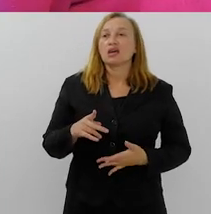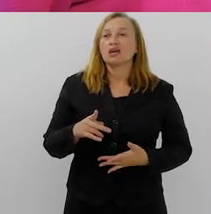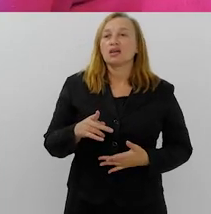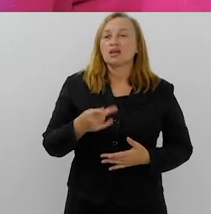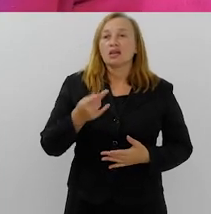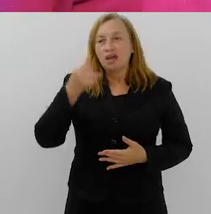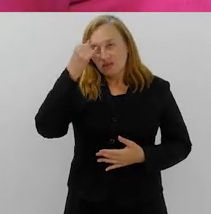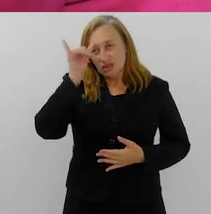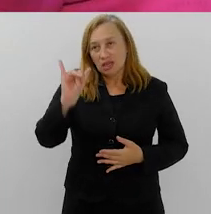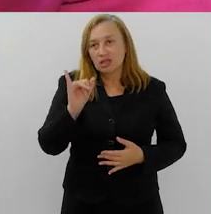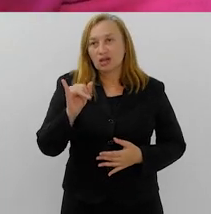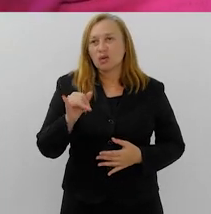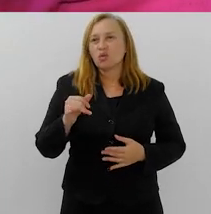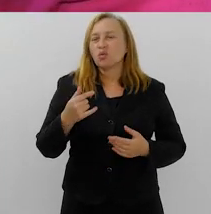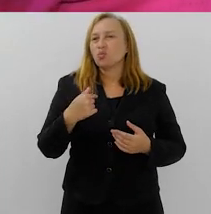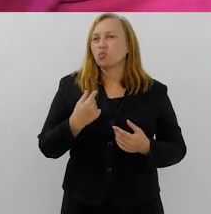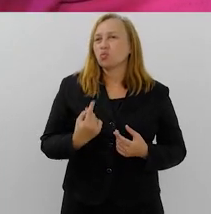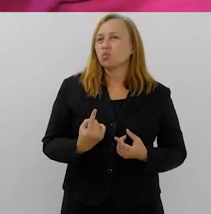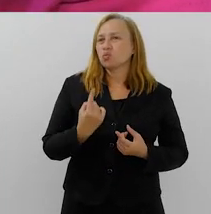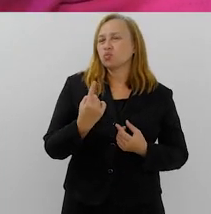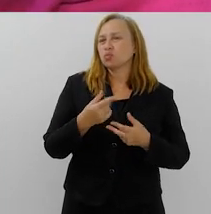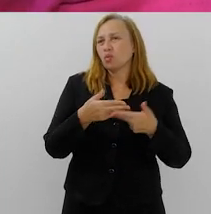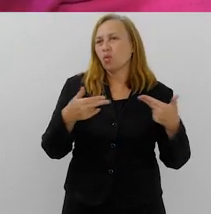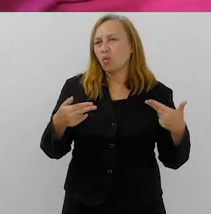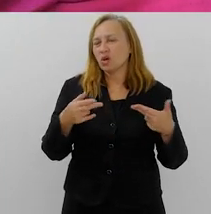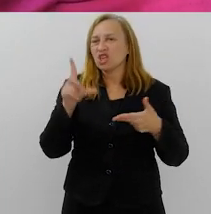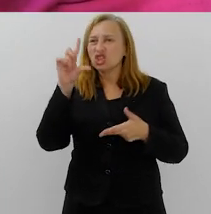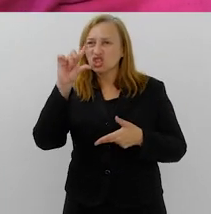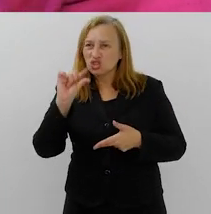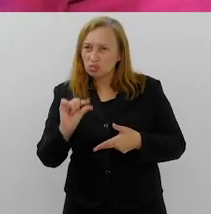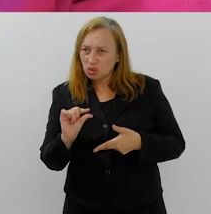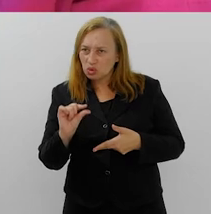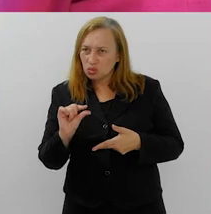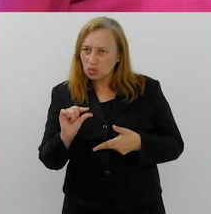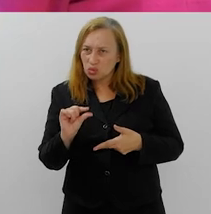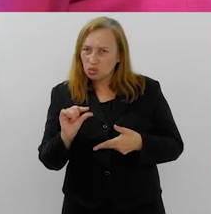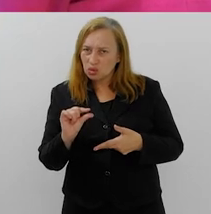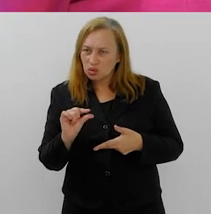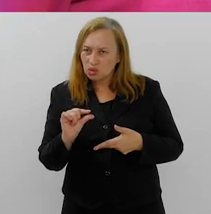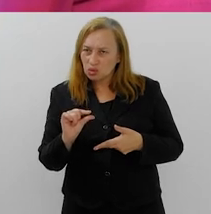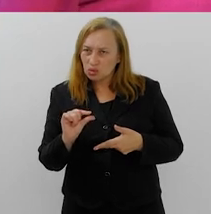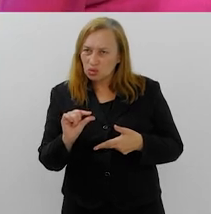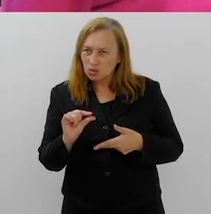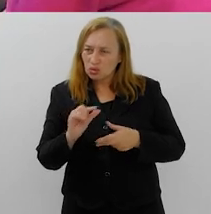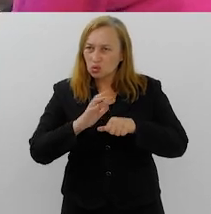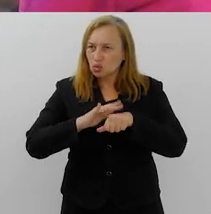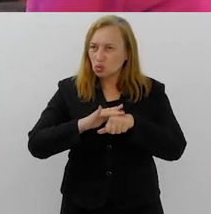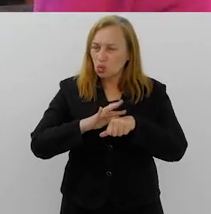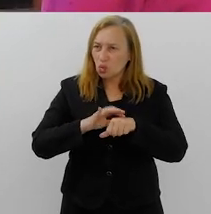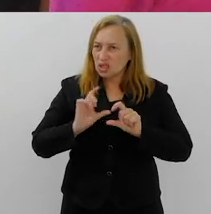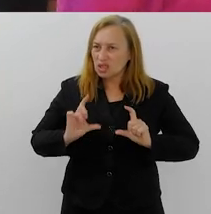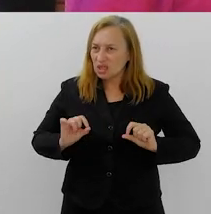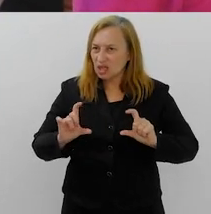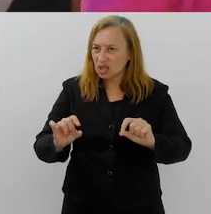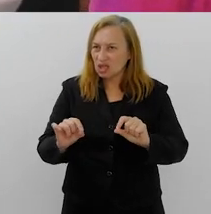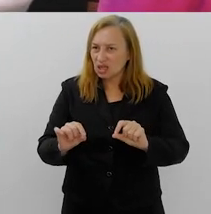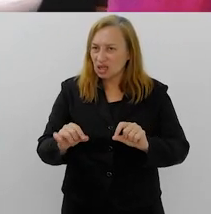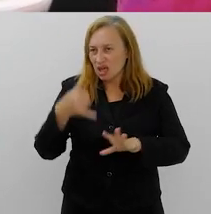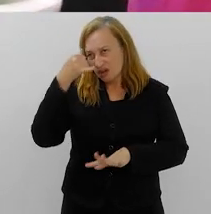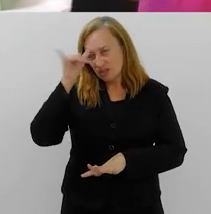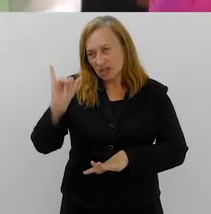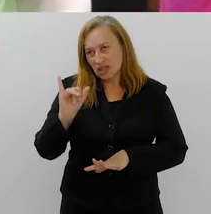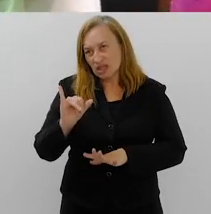porque lembra que a gente tava falando aqui até da questão da prevenção a única coisa que reduz né a incidência de